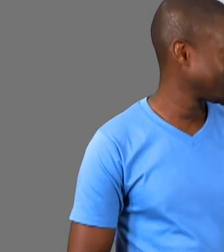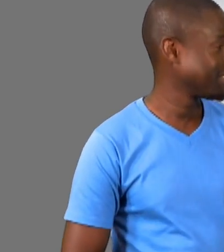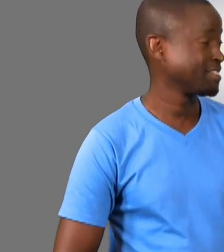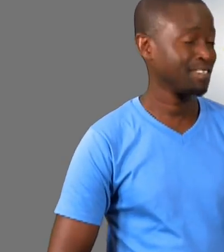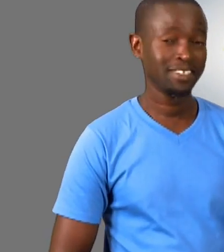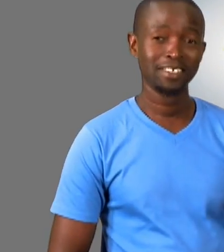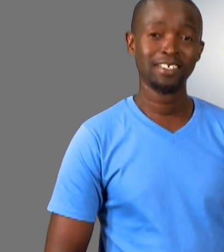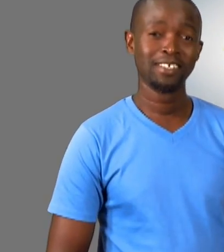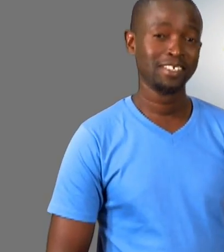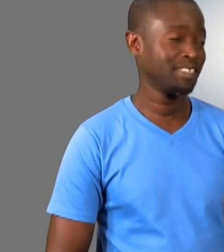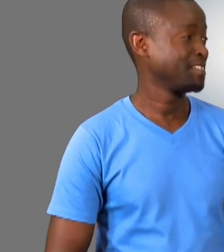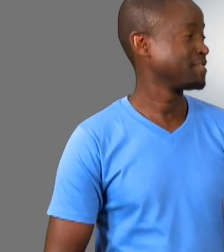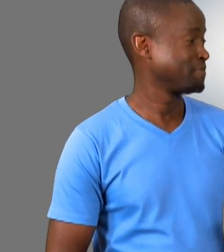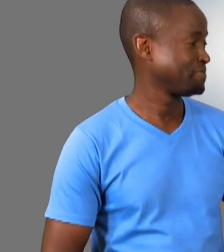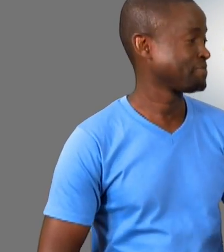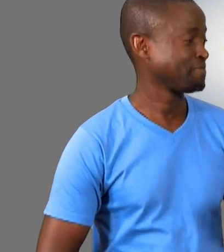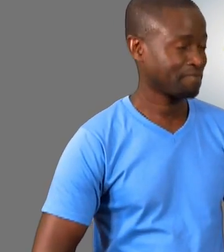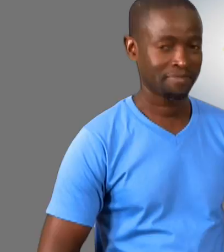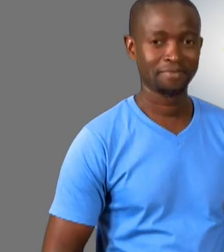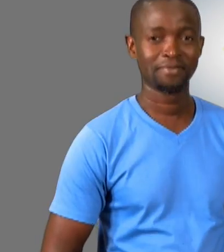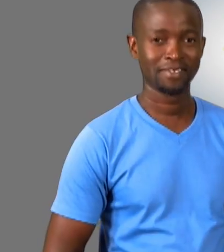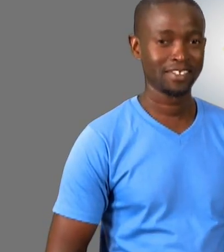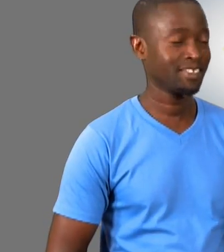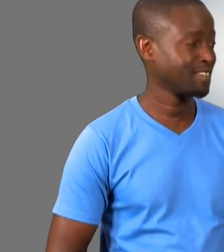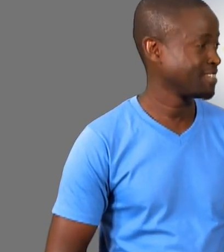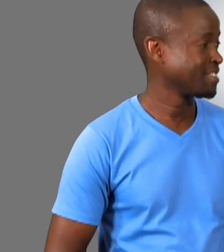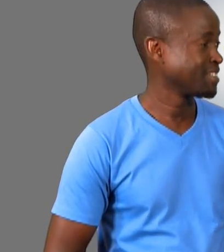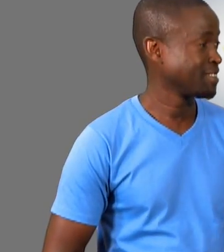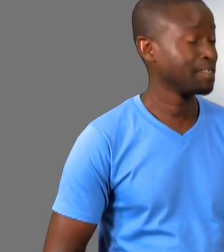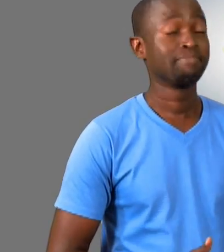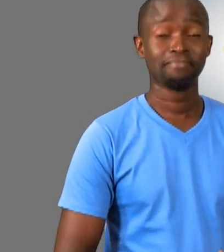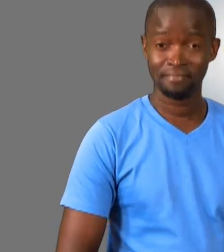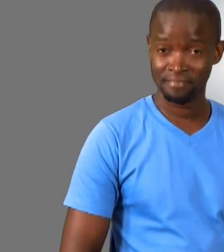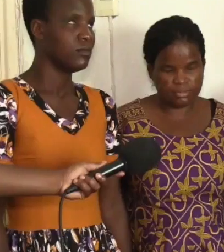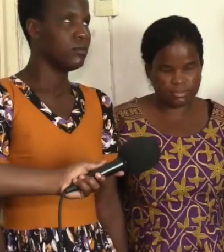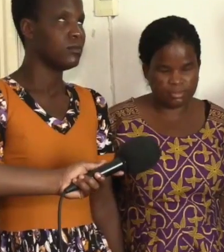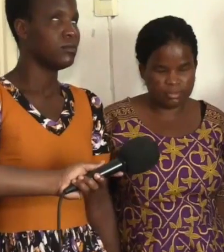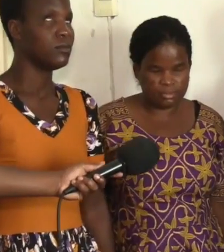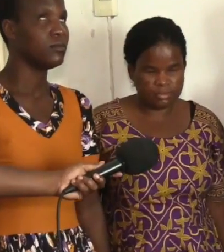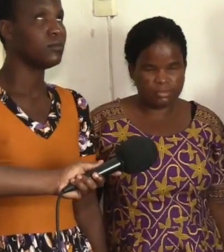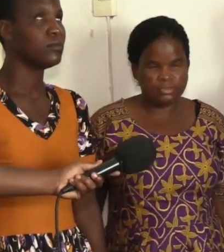ambos grupos promovem as pessoas com deficiência nas suas ações